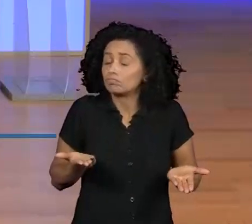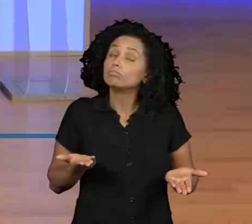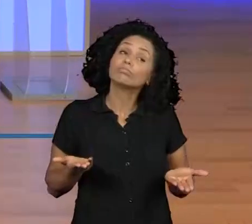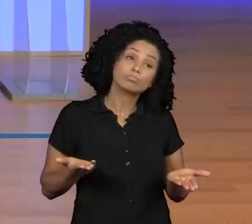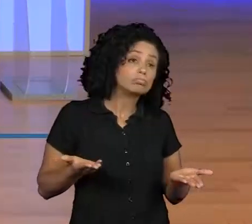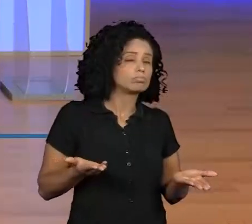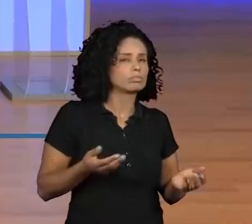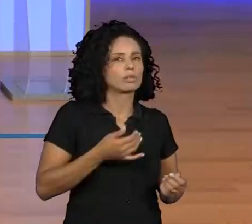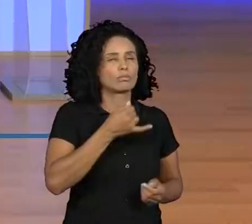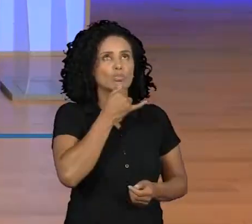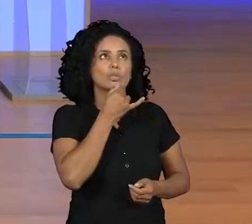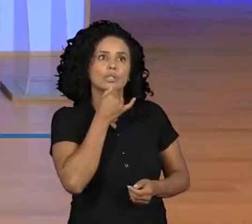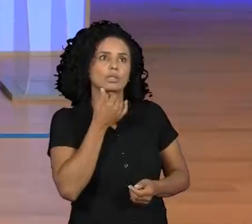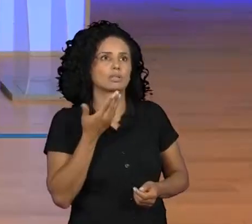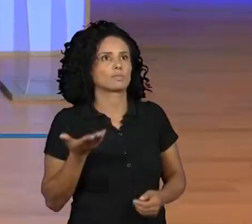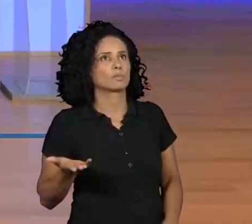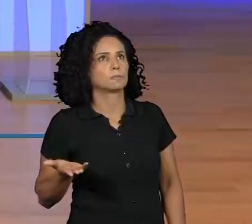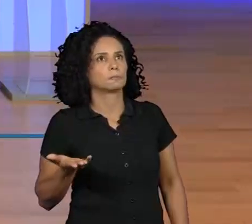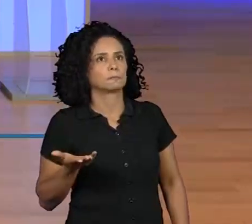Por exemplo,